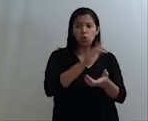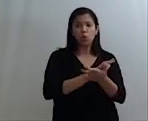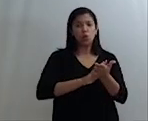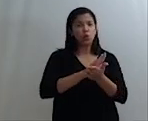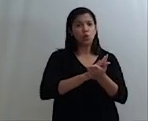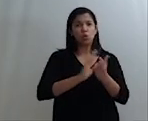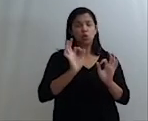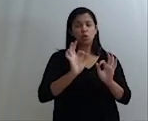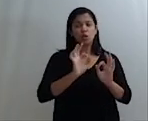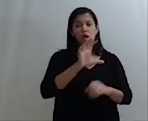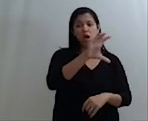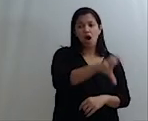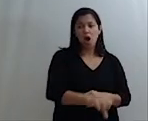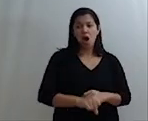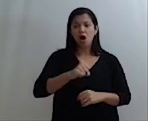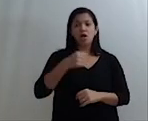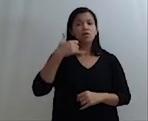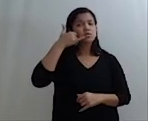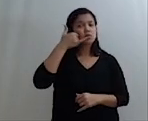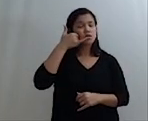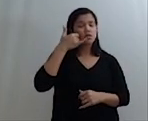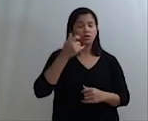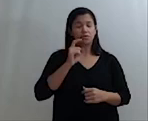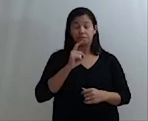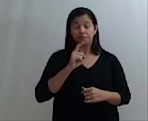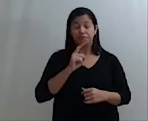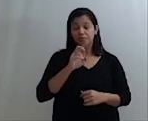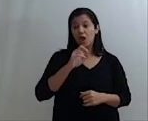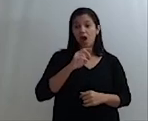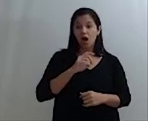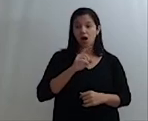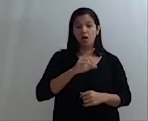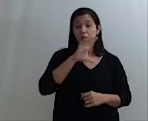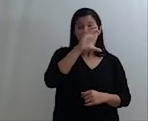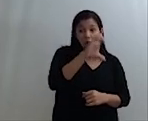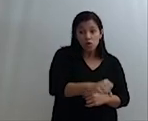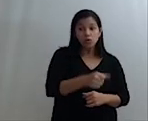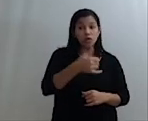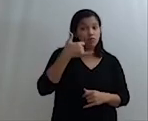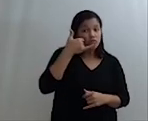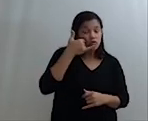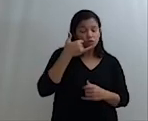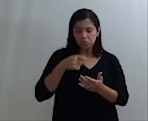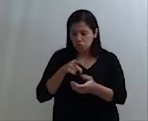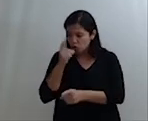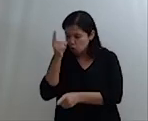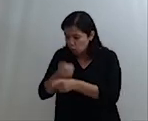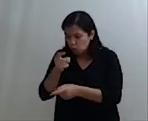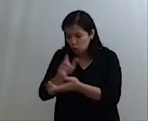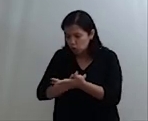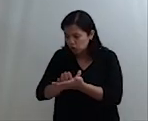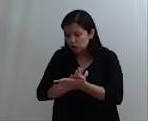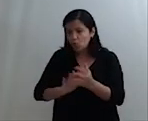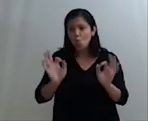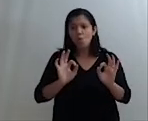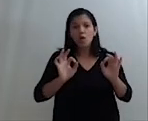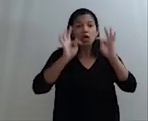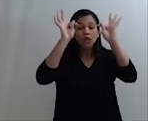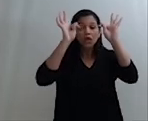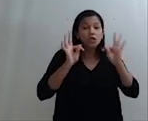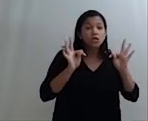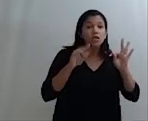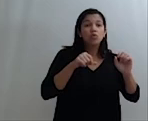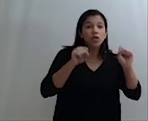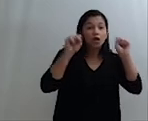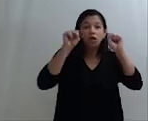apreendido do recorrente não se encontrou nada nenhuma testemunha na instrução do processo afirmou sequer que poderia ter o